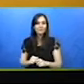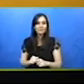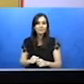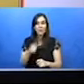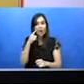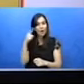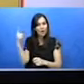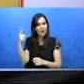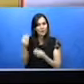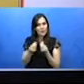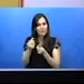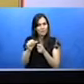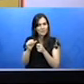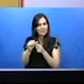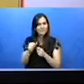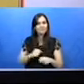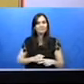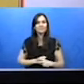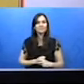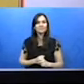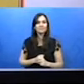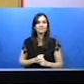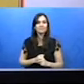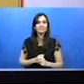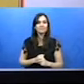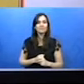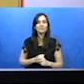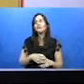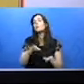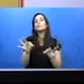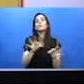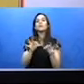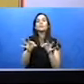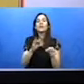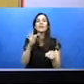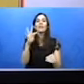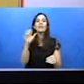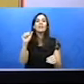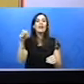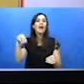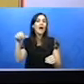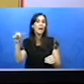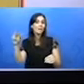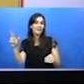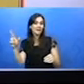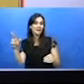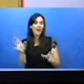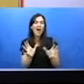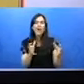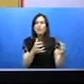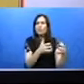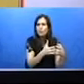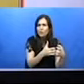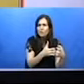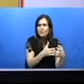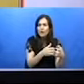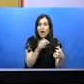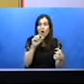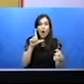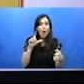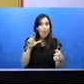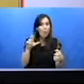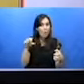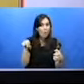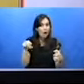para vocês. O projeto Tamar. A turma do Luan descobriu no